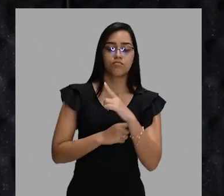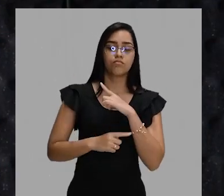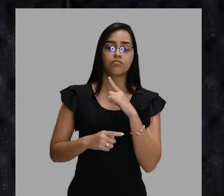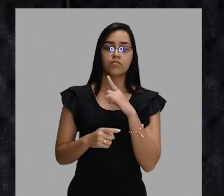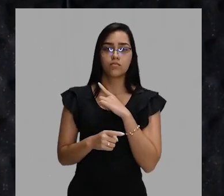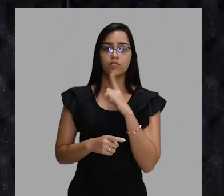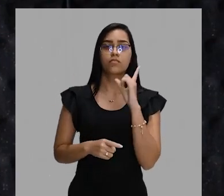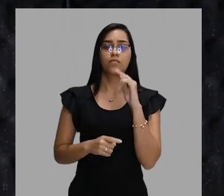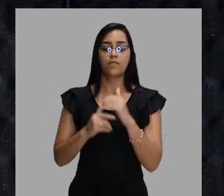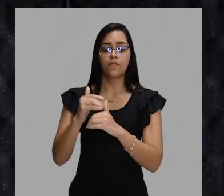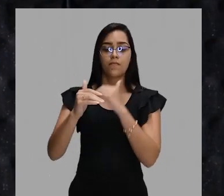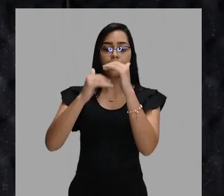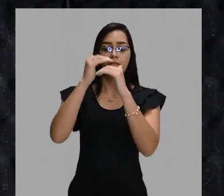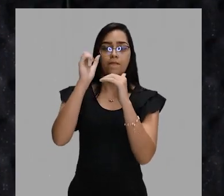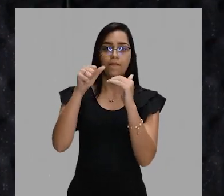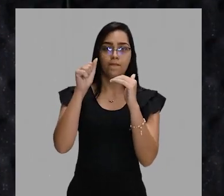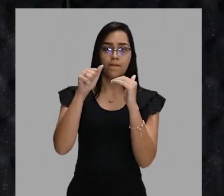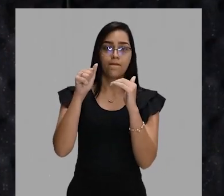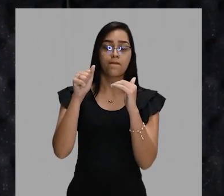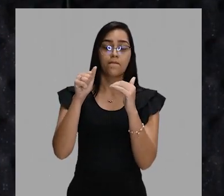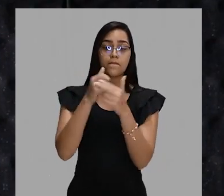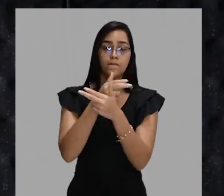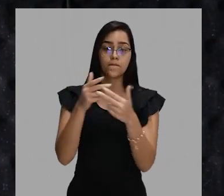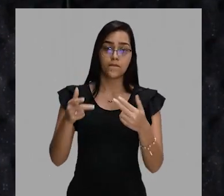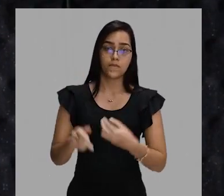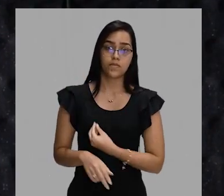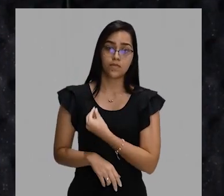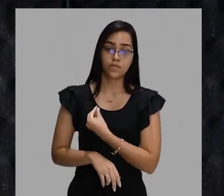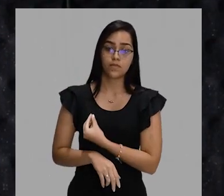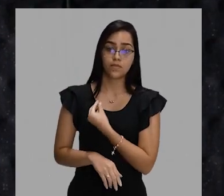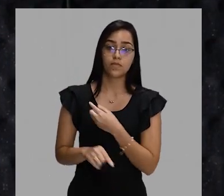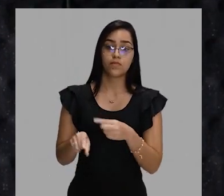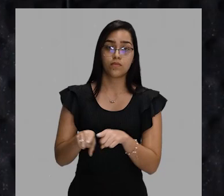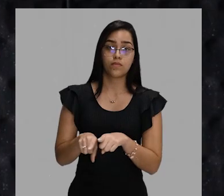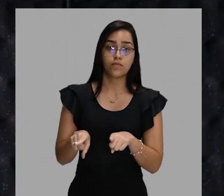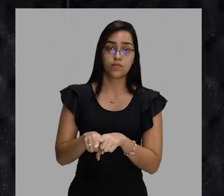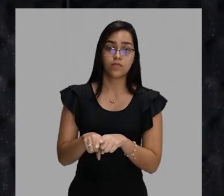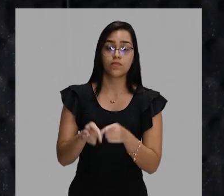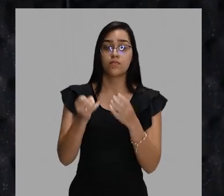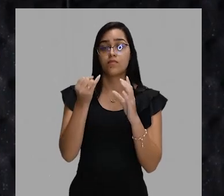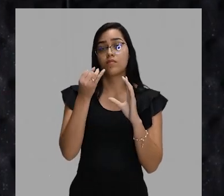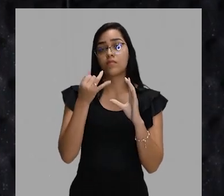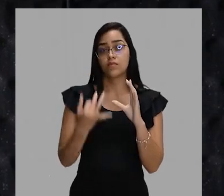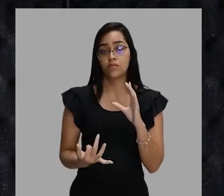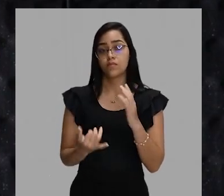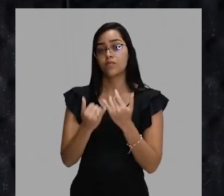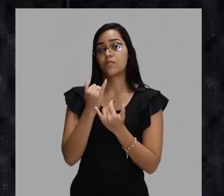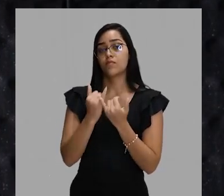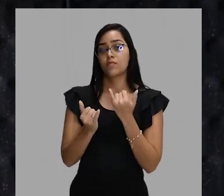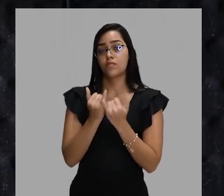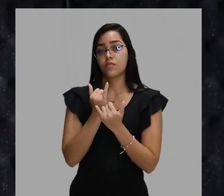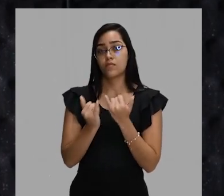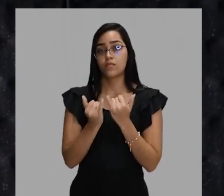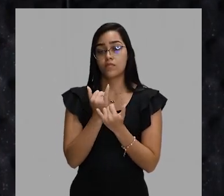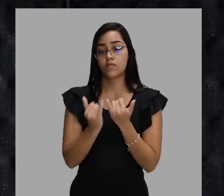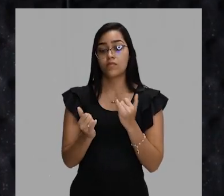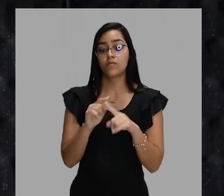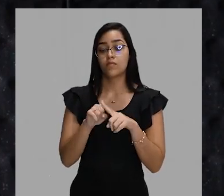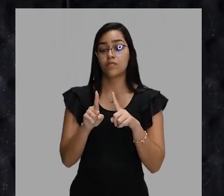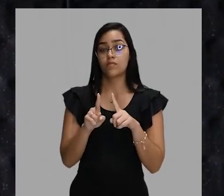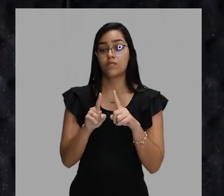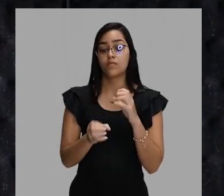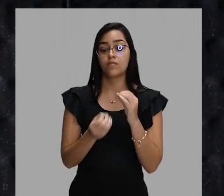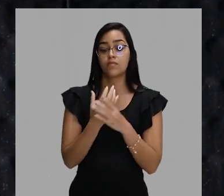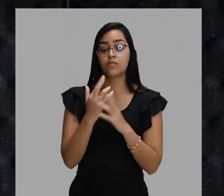um fenômeno evolutivo observado em seres vivos quando estes desenvolvem características semelhantes de origens